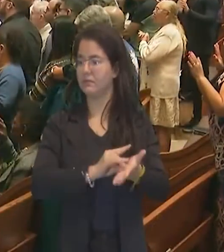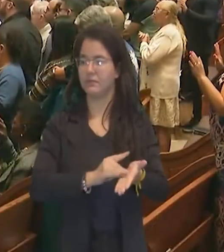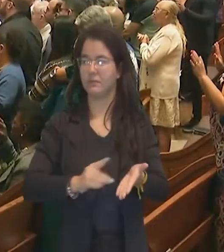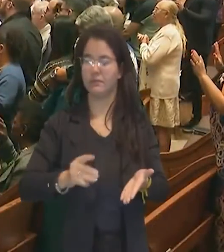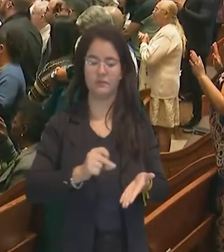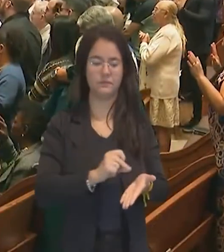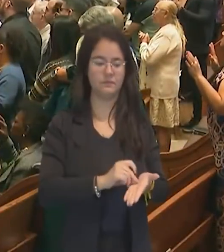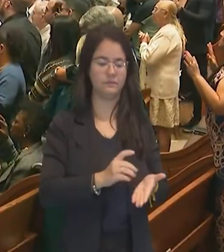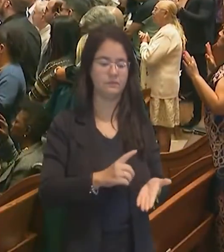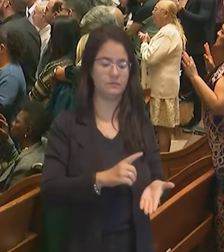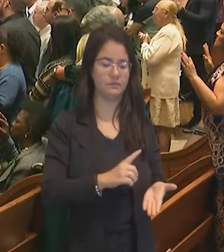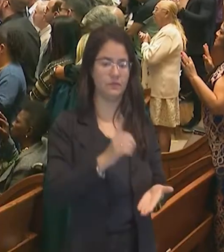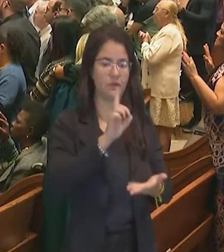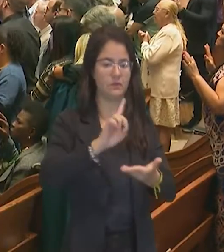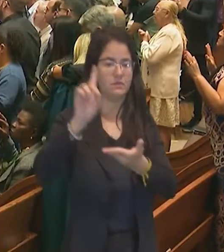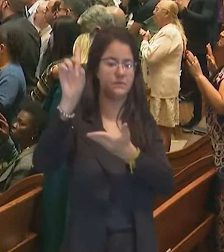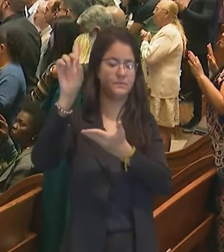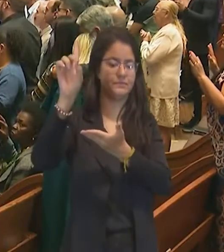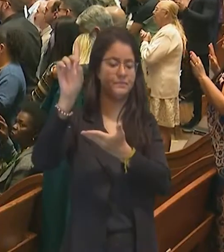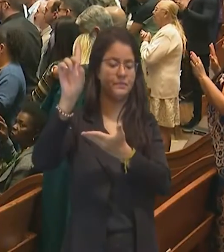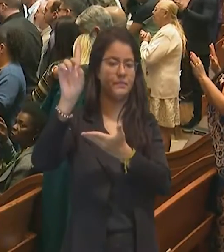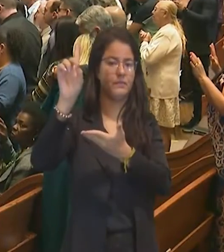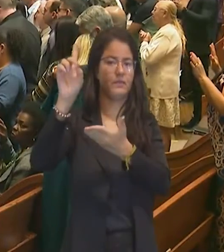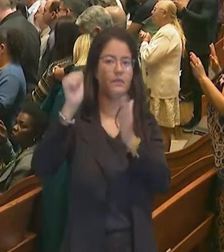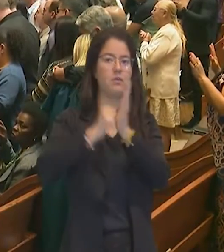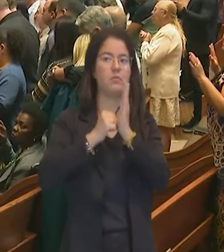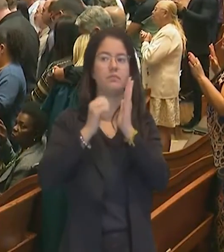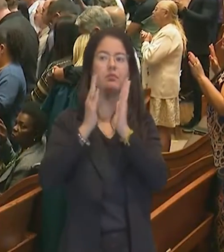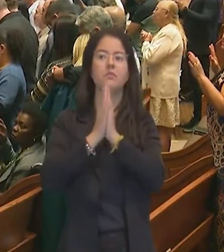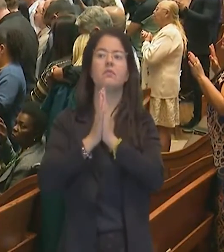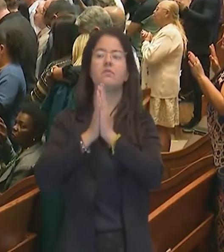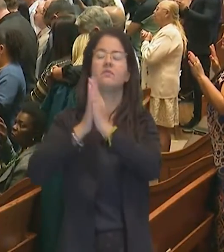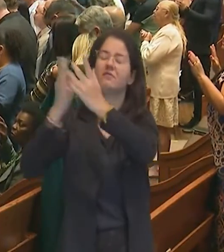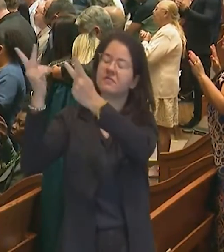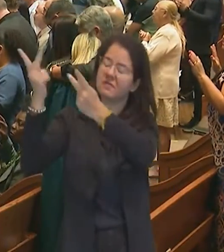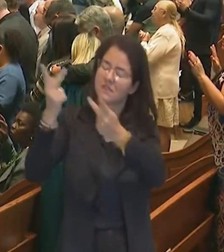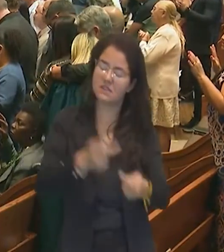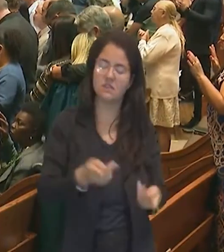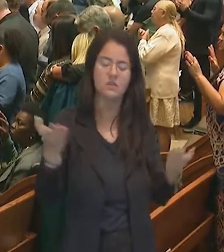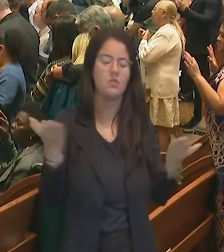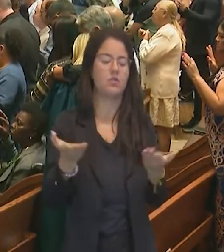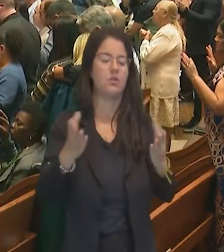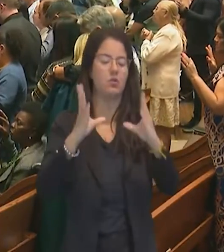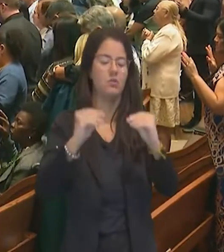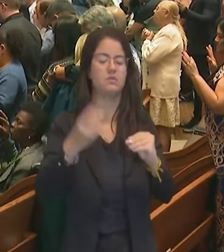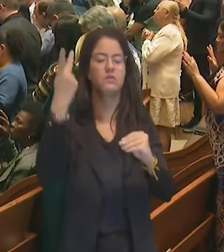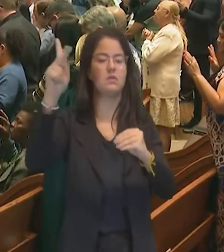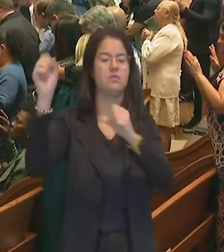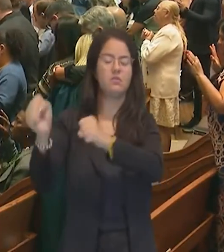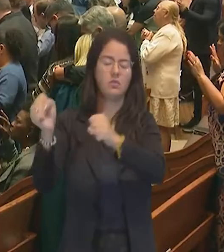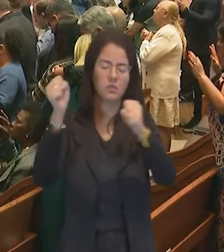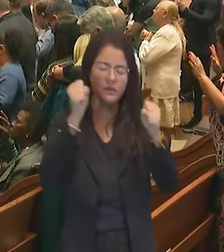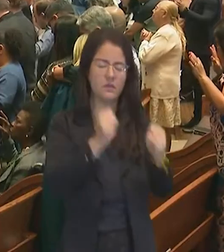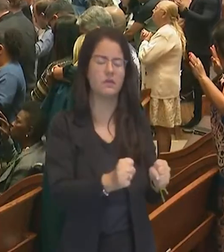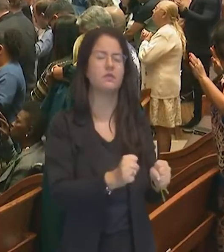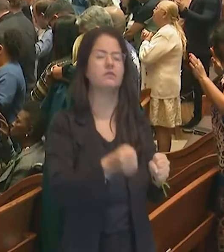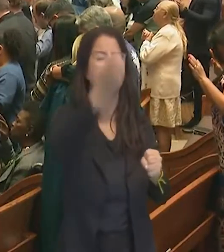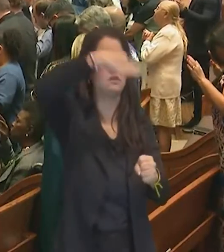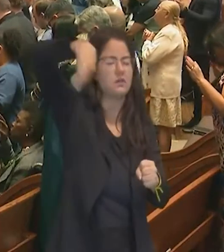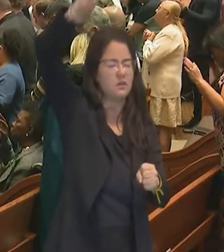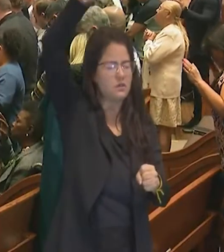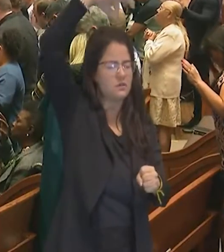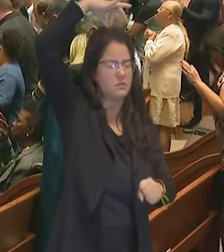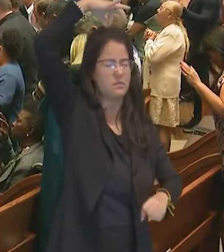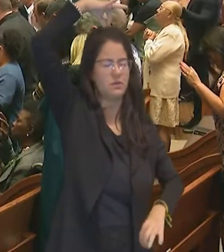Oh Deus, nos visite nessa noite com o seu poder e com a sua graça. Espírito Santo,